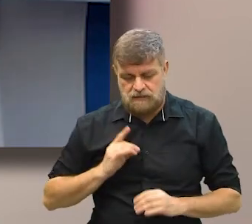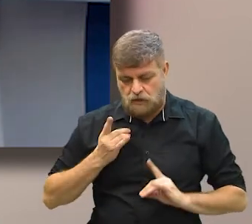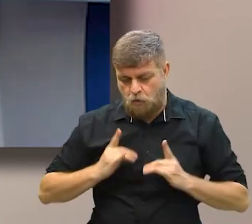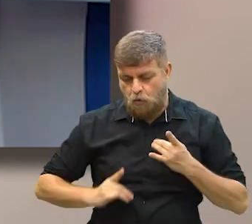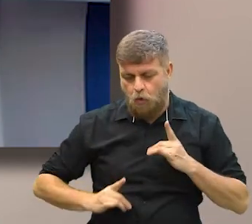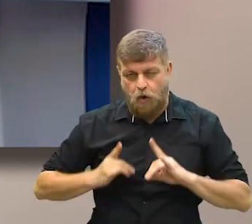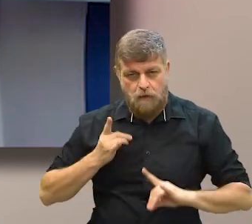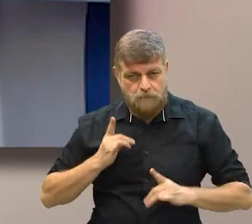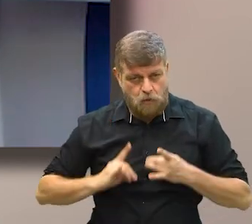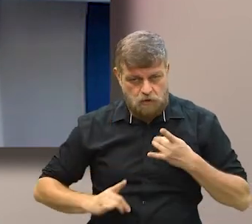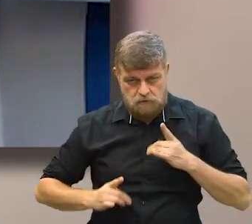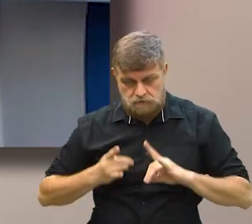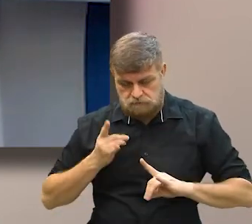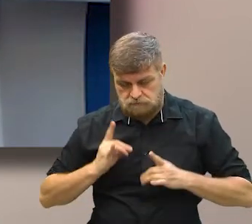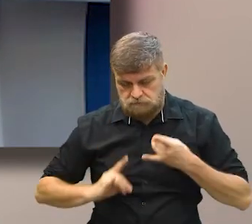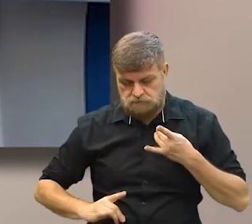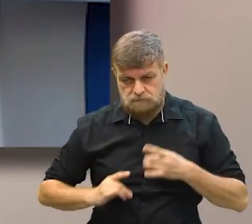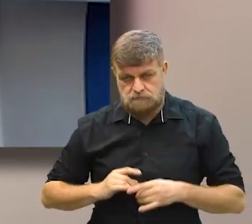um hormônio.